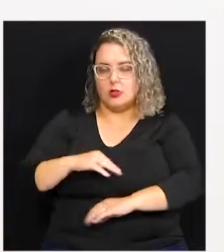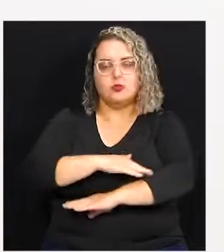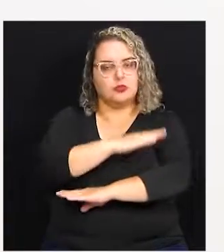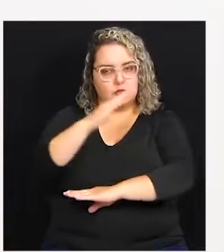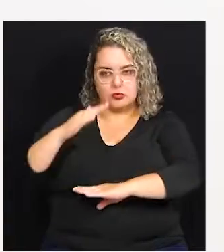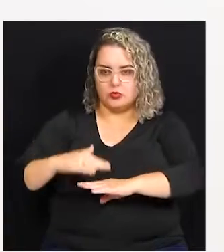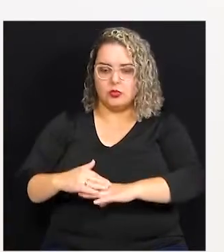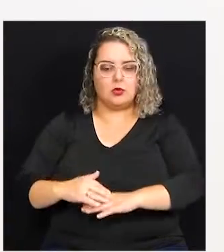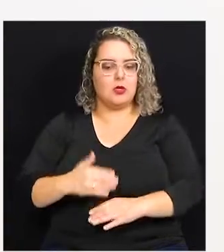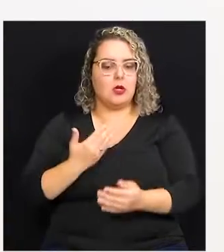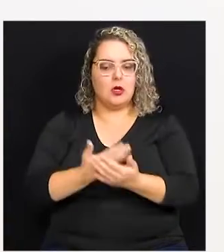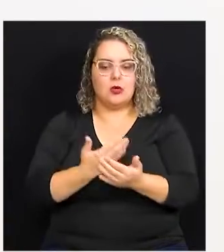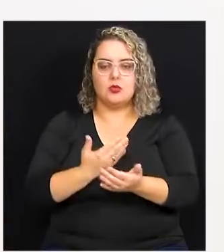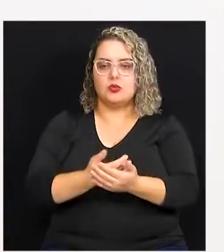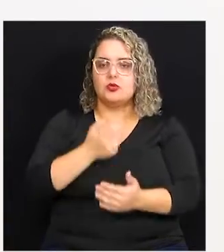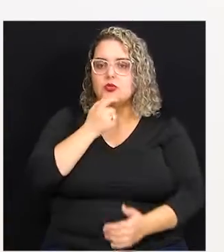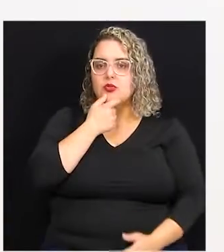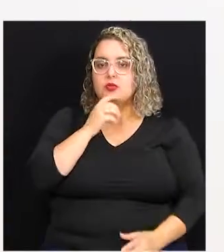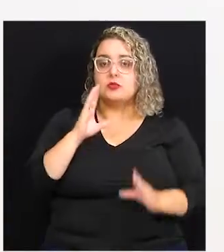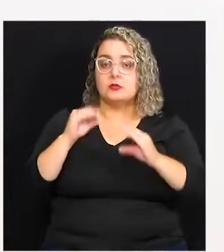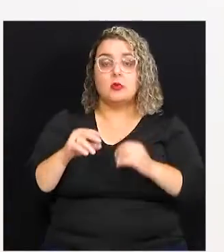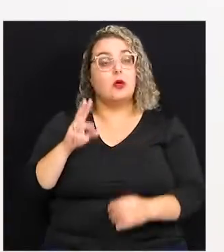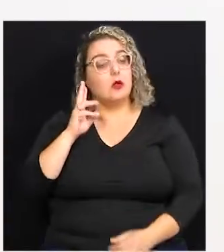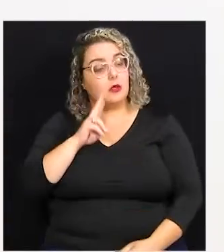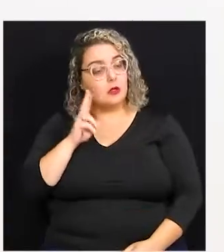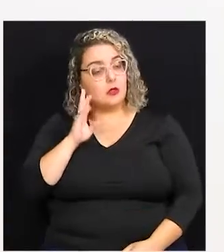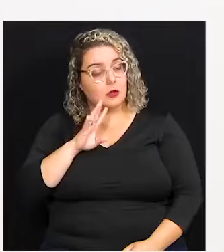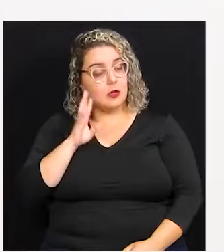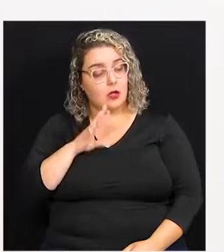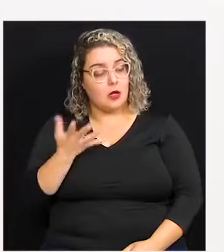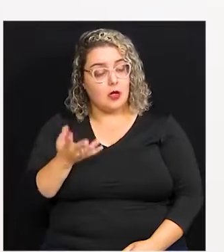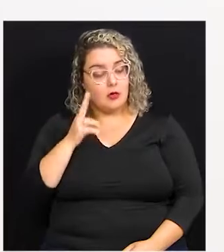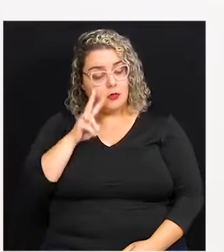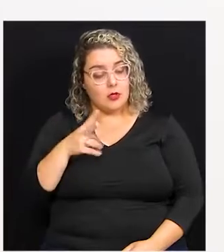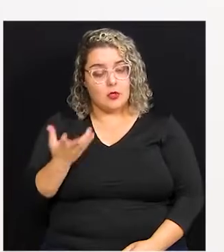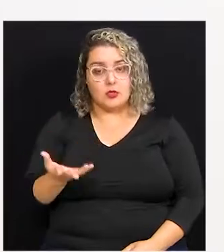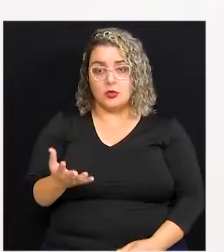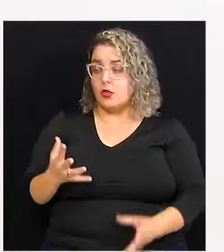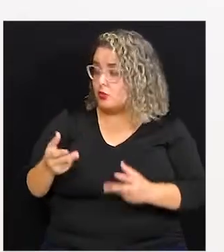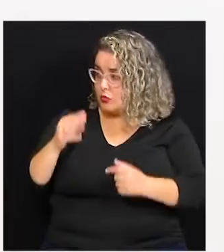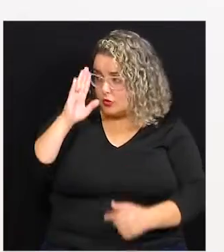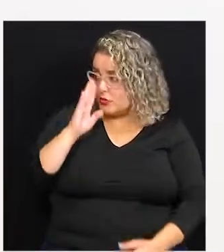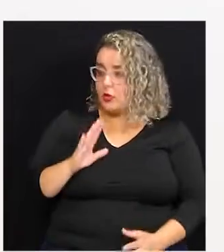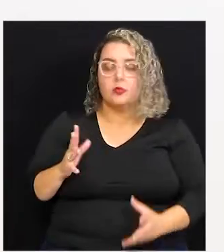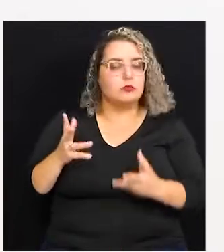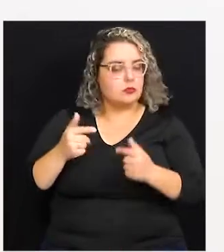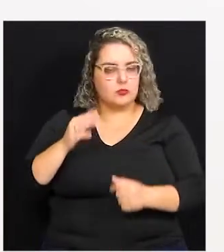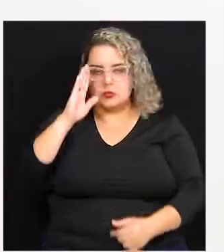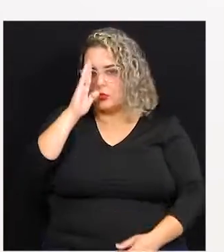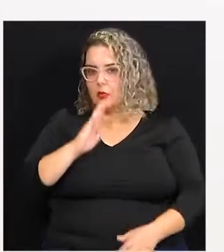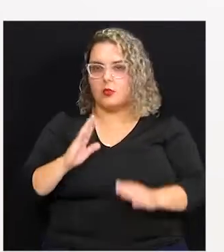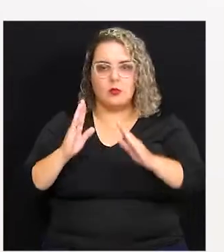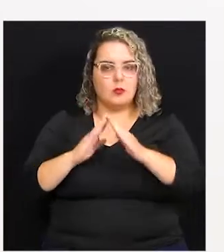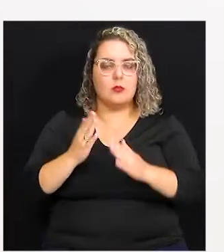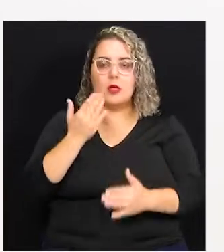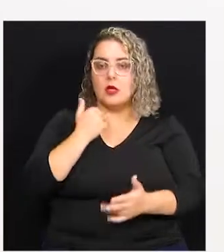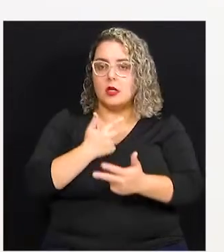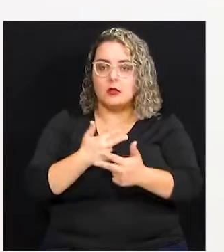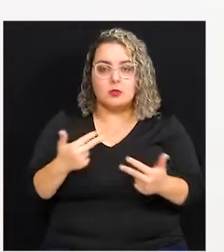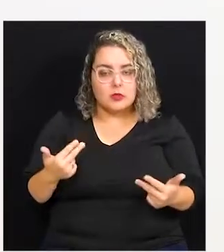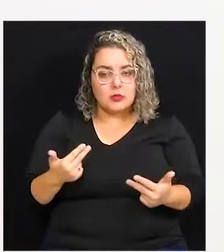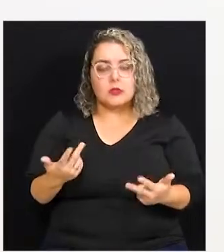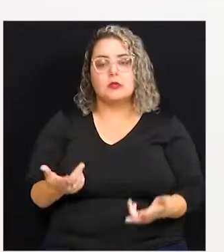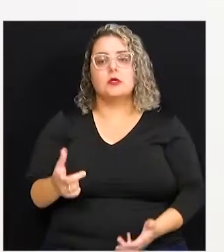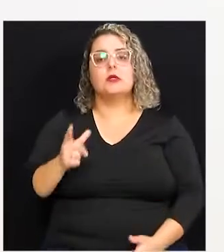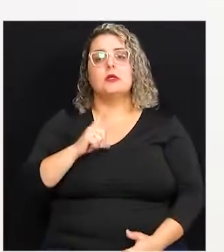eles têm aula de inglês à noite, né? Olha só. De graça. Eles têm Tudo é de graça aqui? Tudo de graça, moradia,